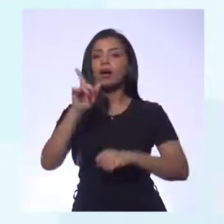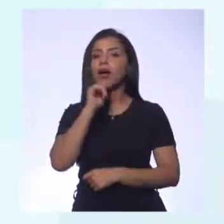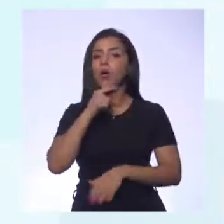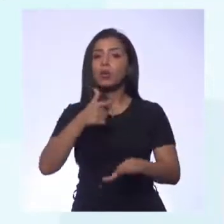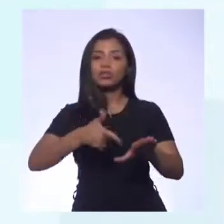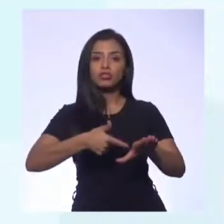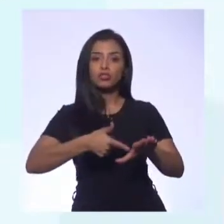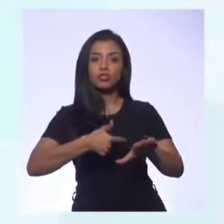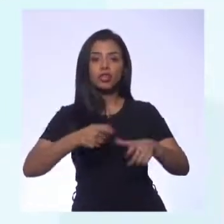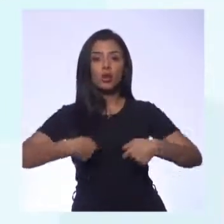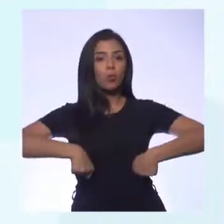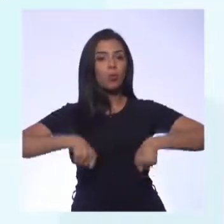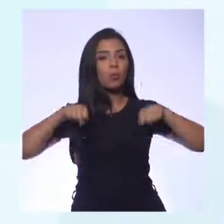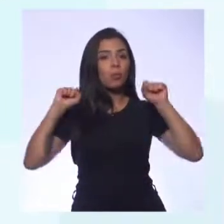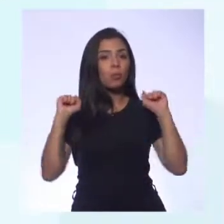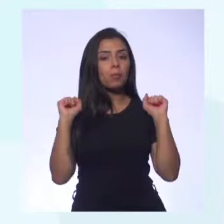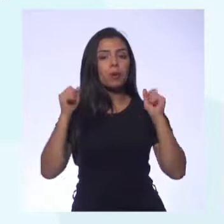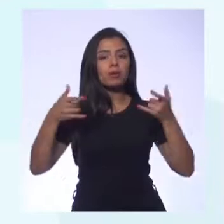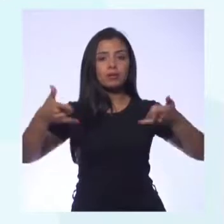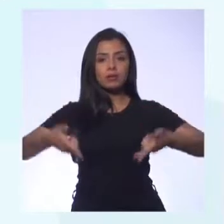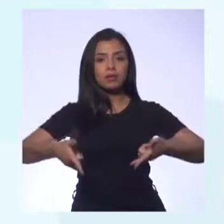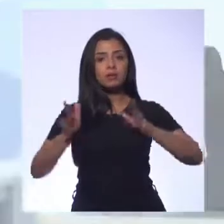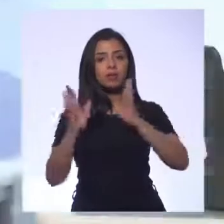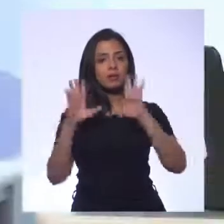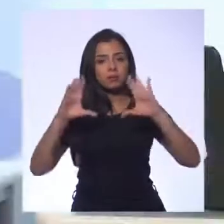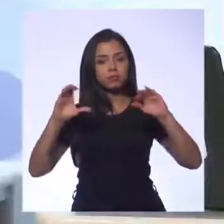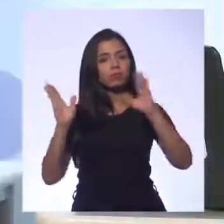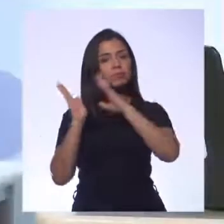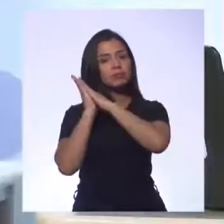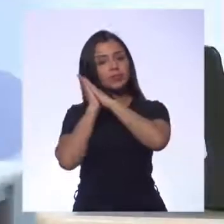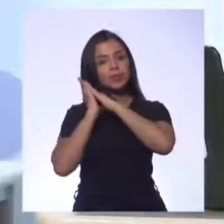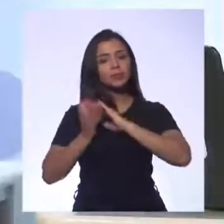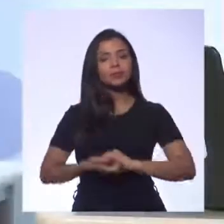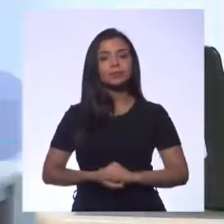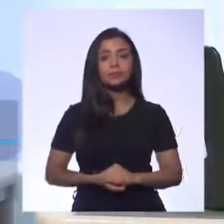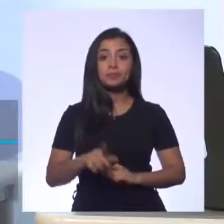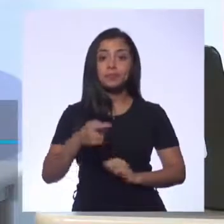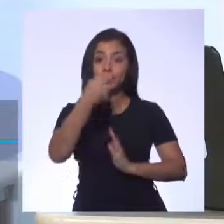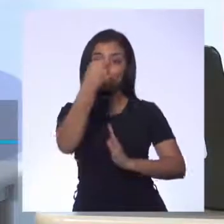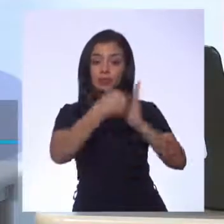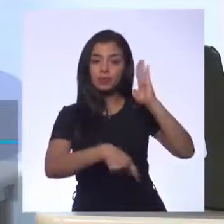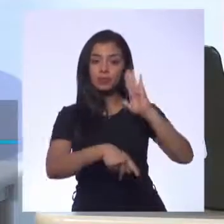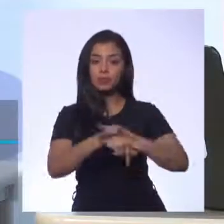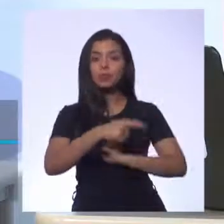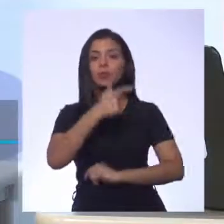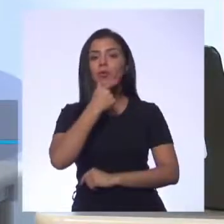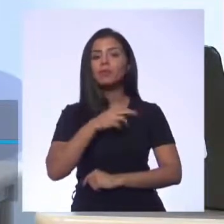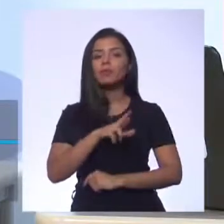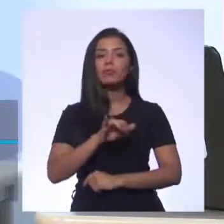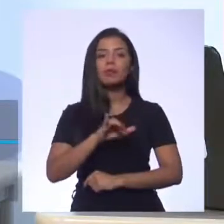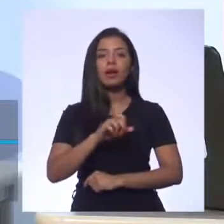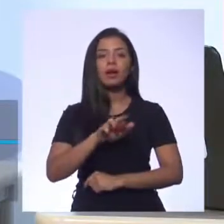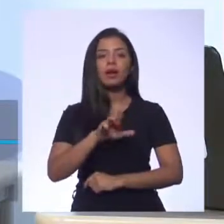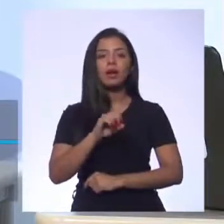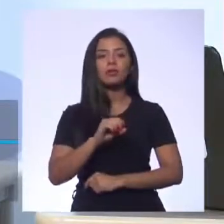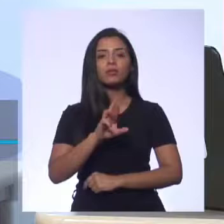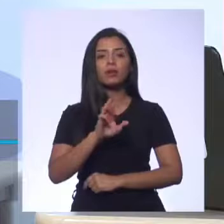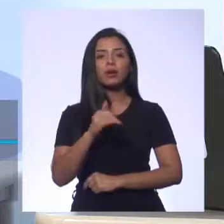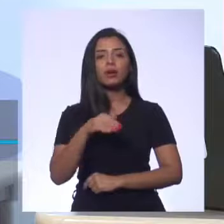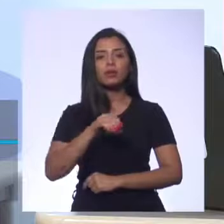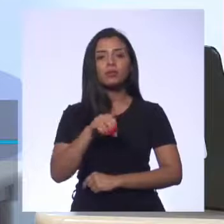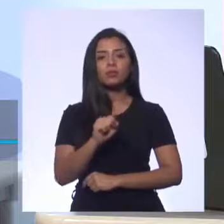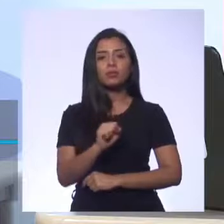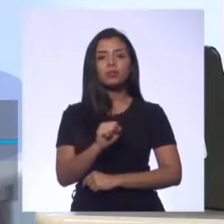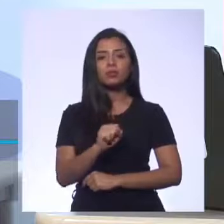chinelo, coberta, cama, travesseiro. Esse é um texto do Ricardo Ramos. E nós analisamos